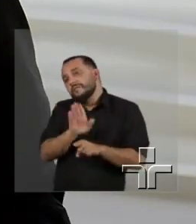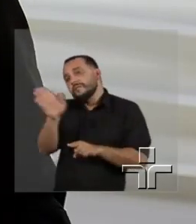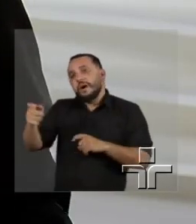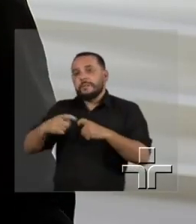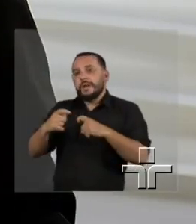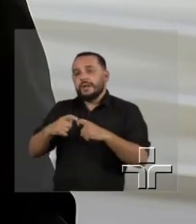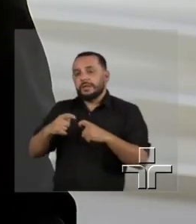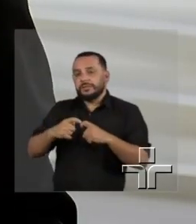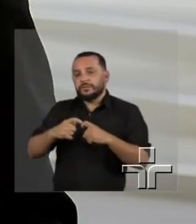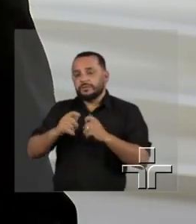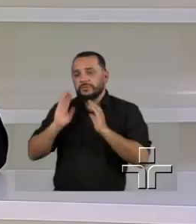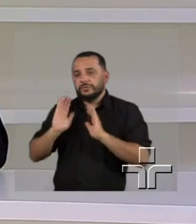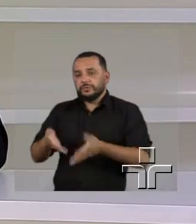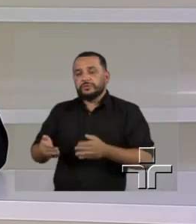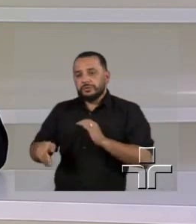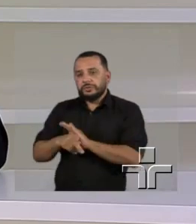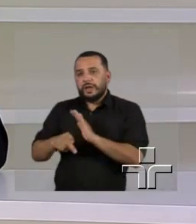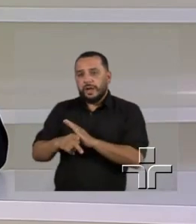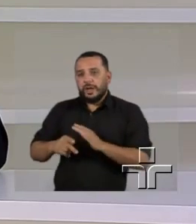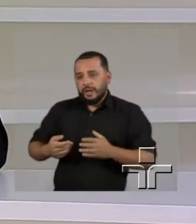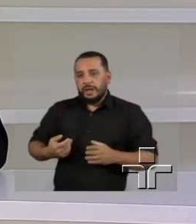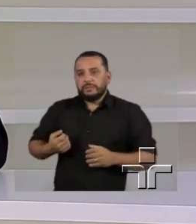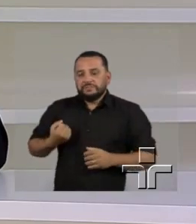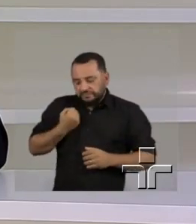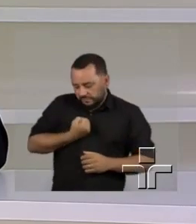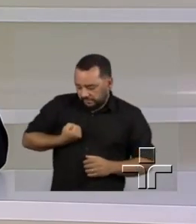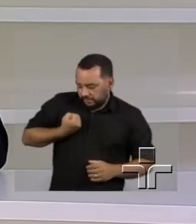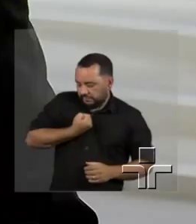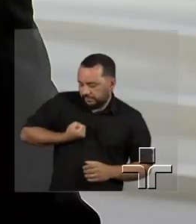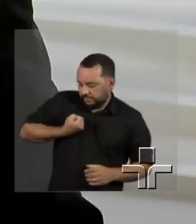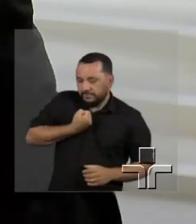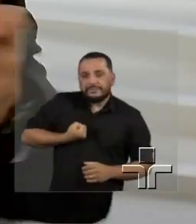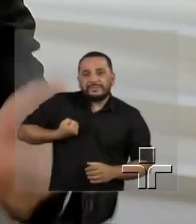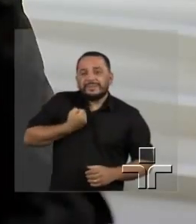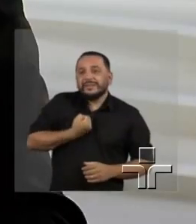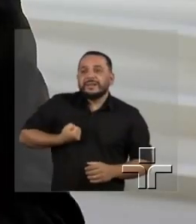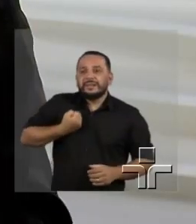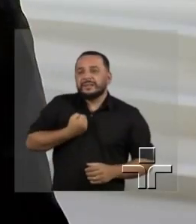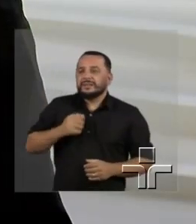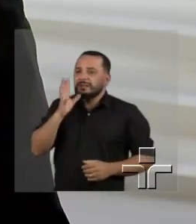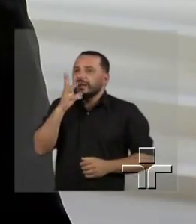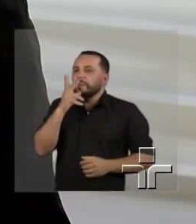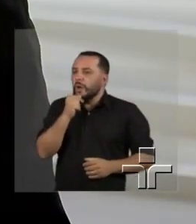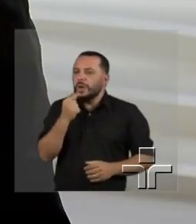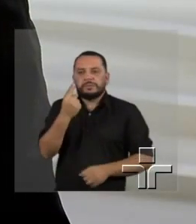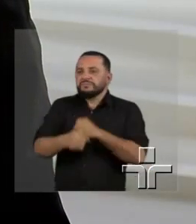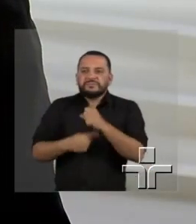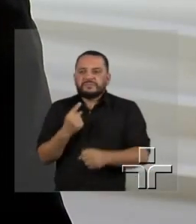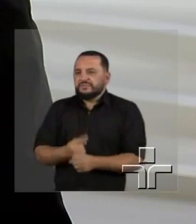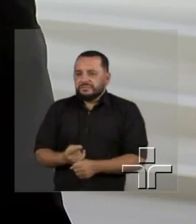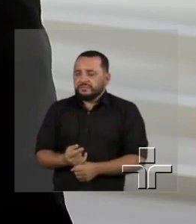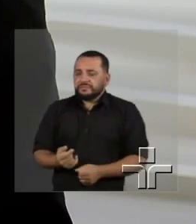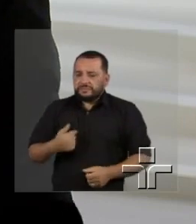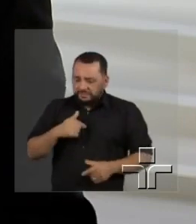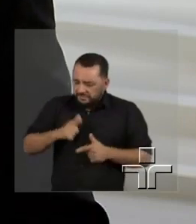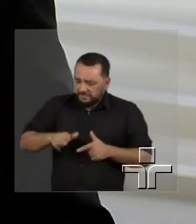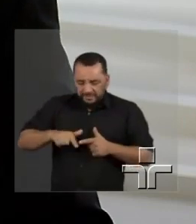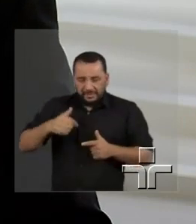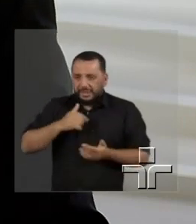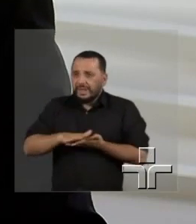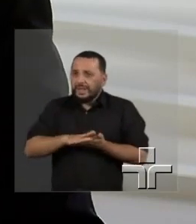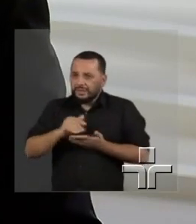né? Então, isso aí que o Ministério da Defesa fez. Agora, general... Para mim, ela não vai alterar a minha vida, mas para